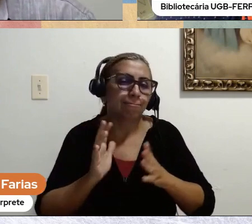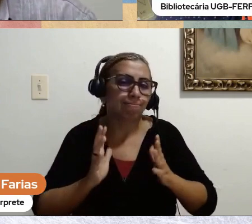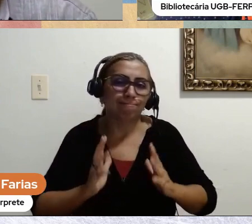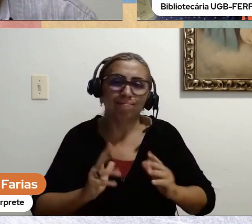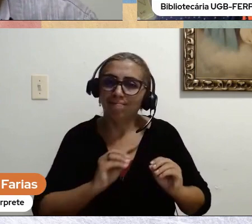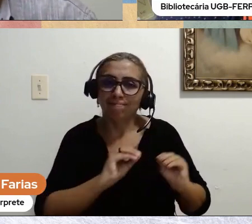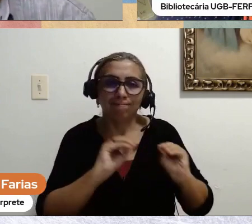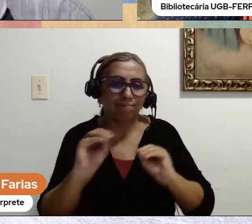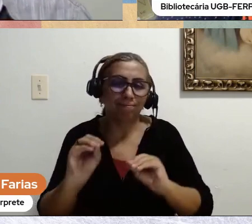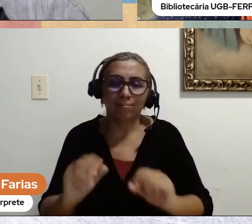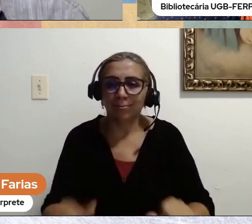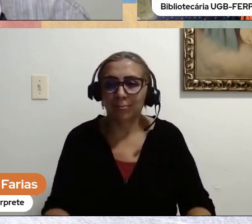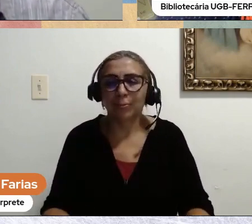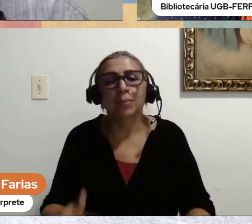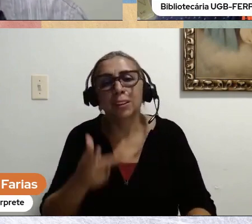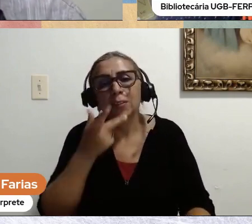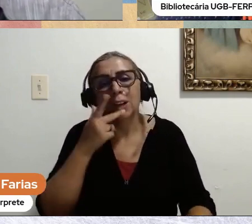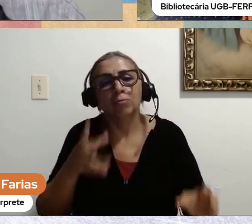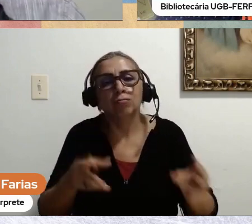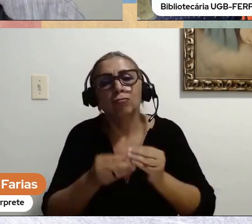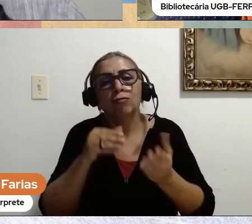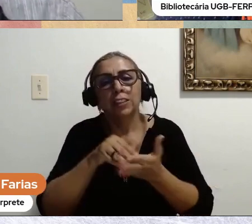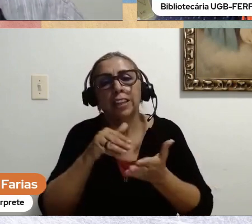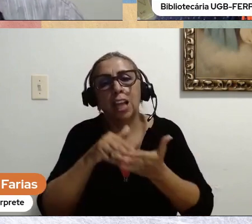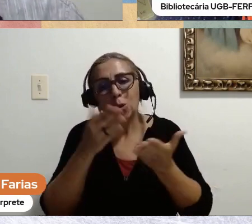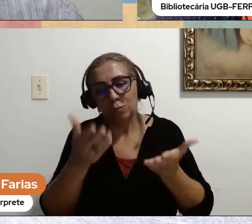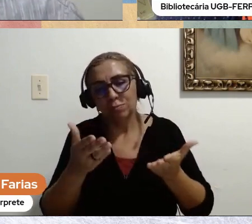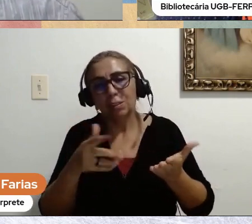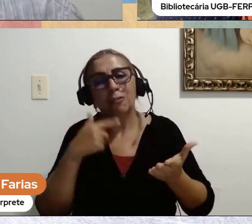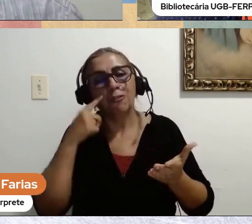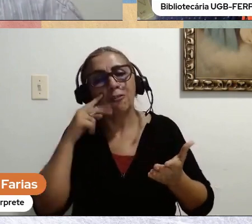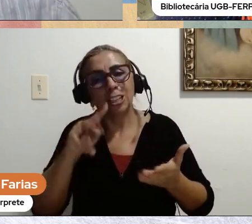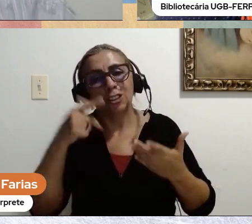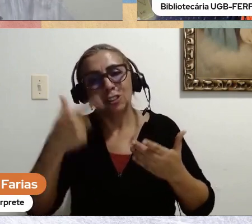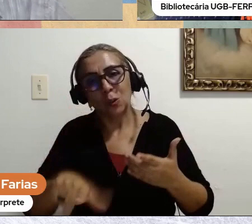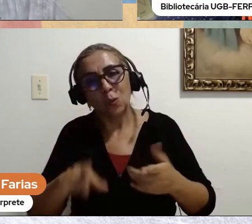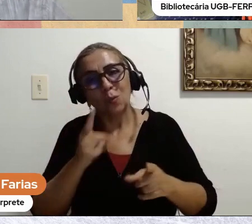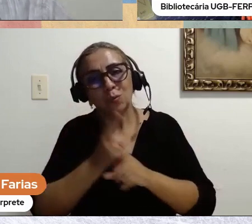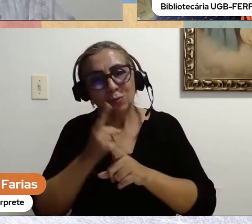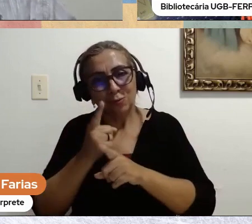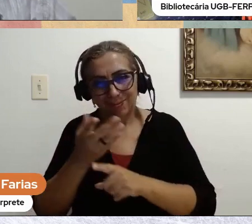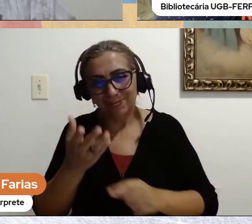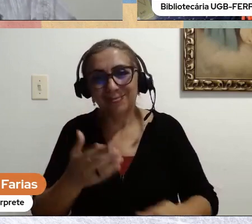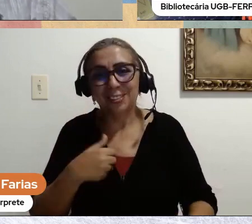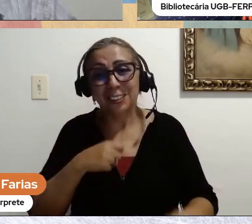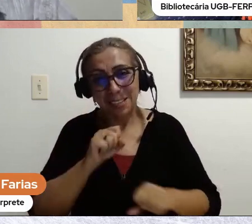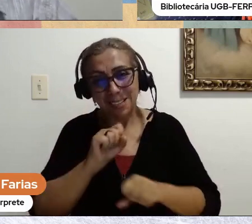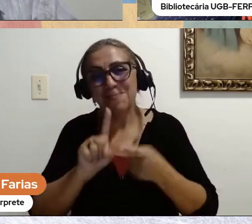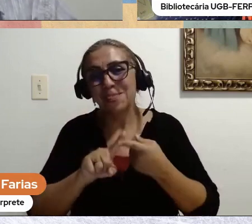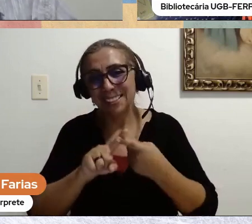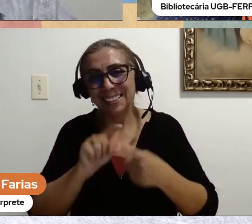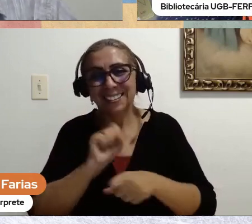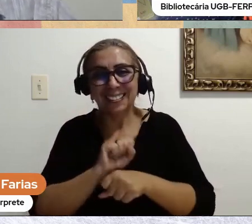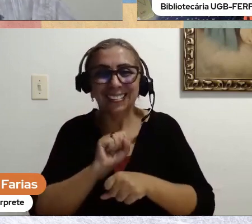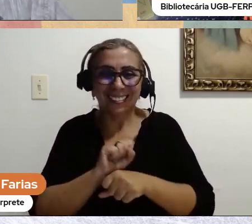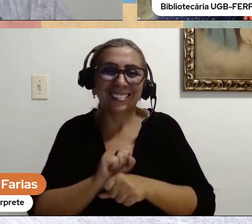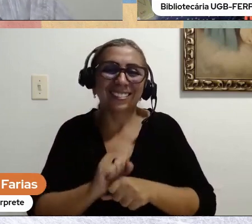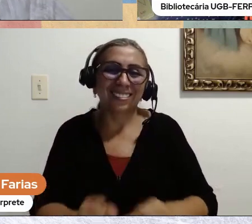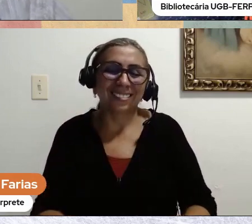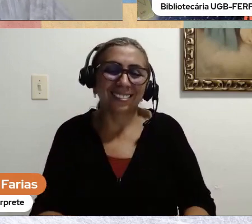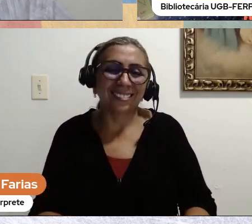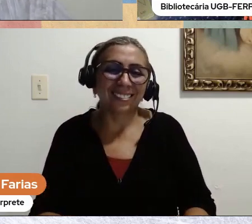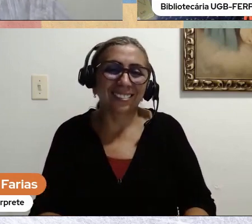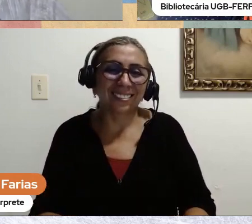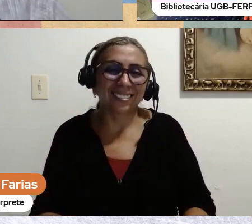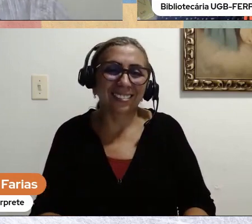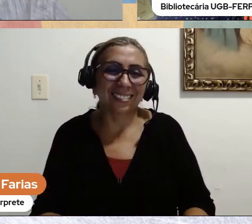demais. Suas considerações finais, colega, espero lhe ter outras vezes aqui com a gente, tá? Eu também espero, tá? Pode contar comigo.